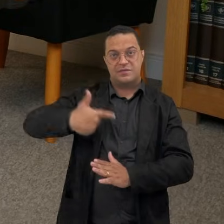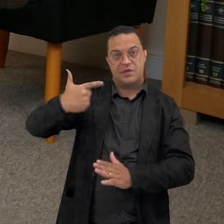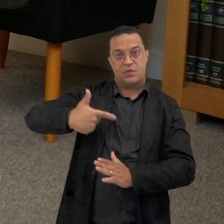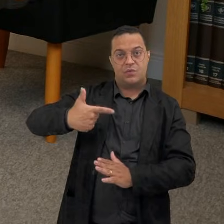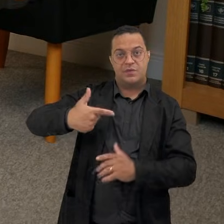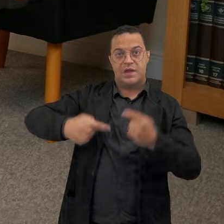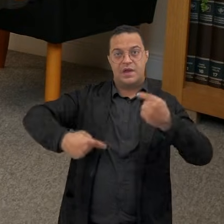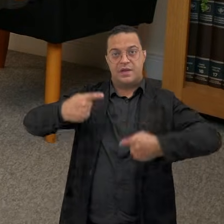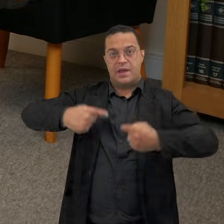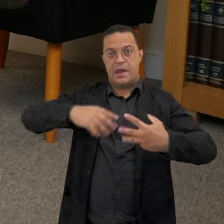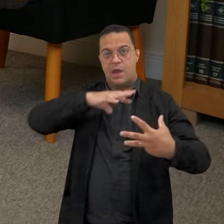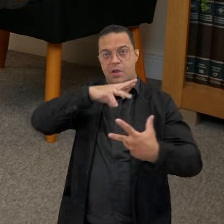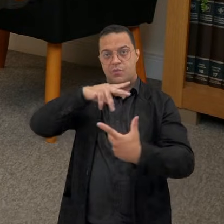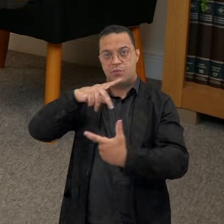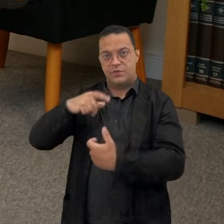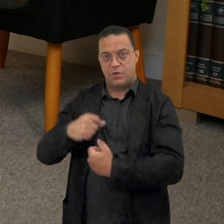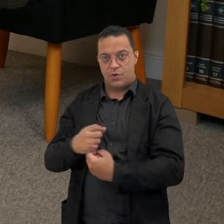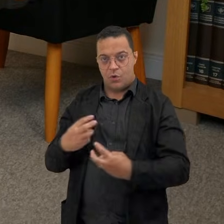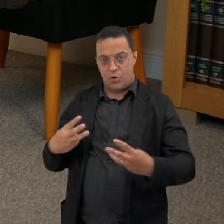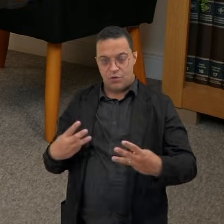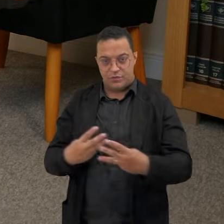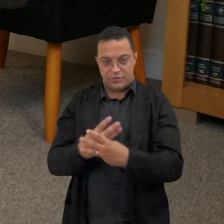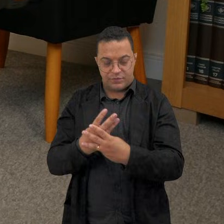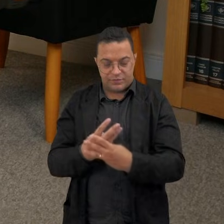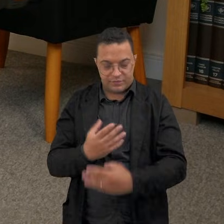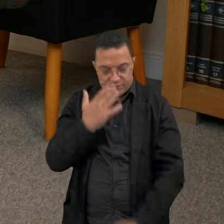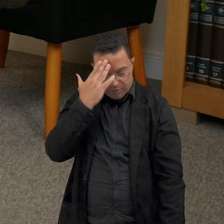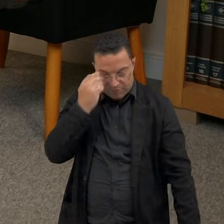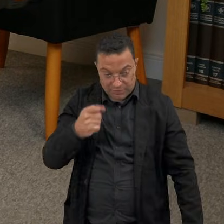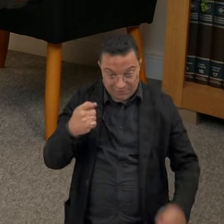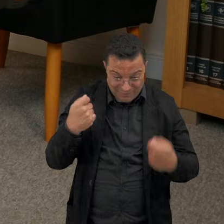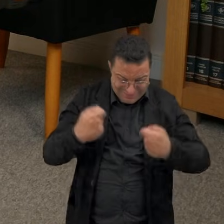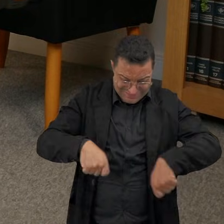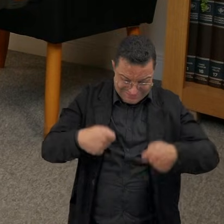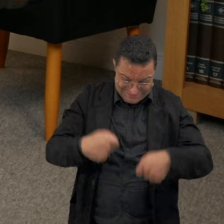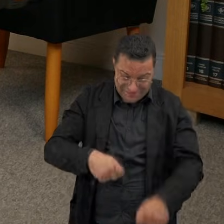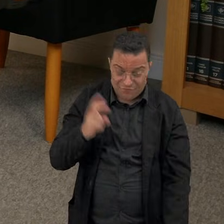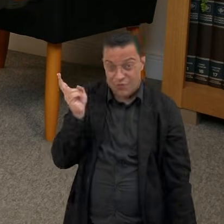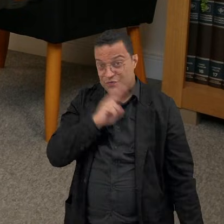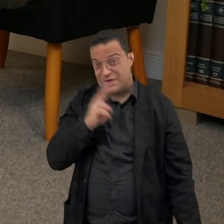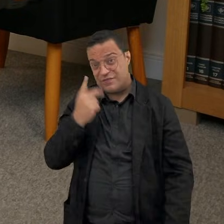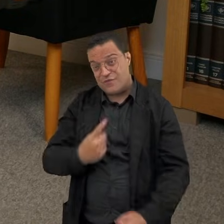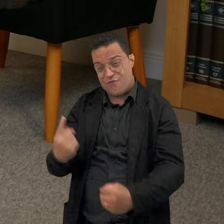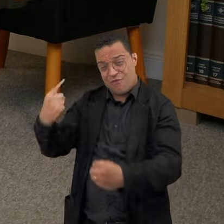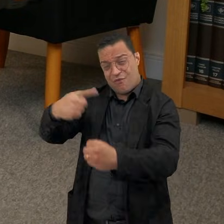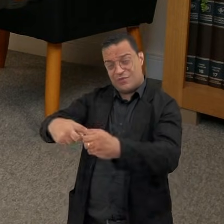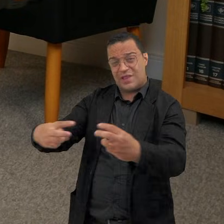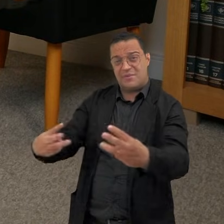judeus observaram que eles precisavam urgentemente de ter a terra deles, porque foram